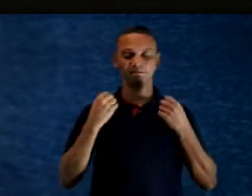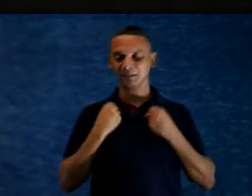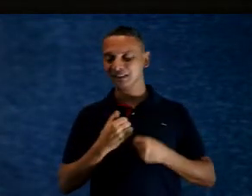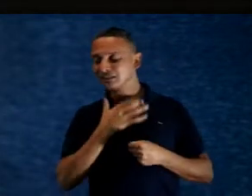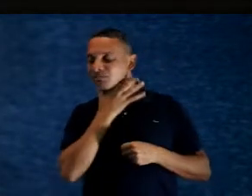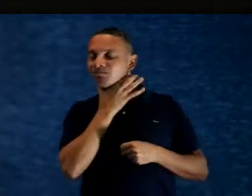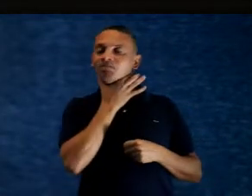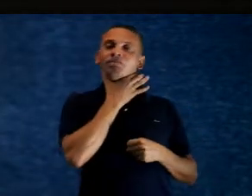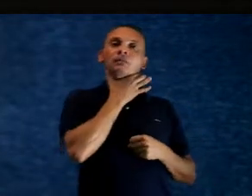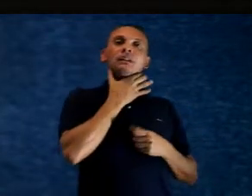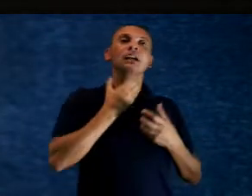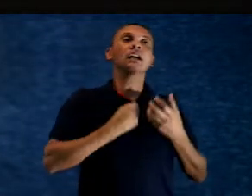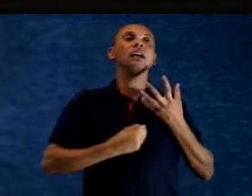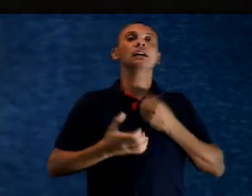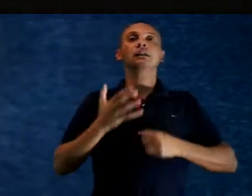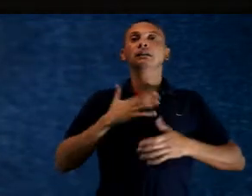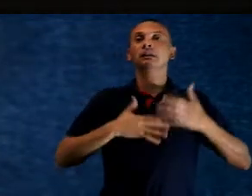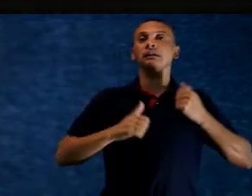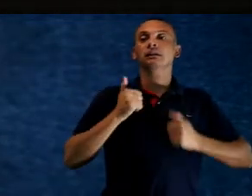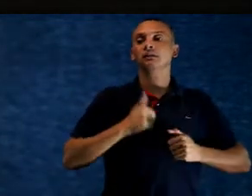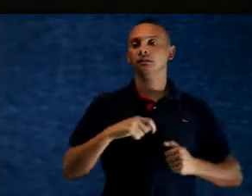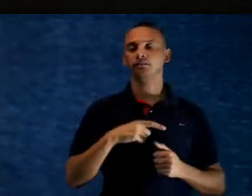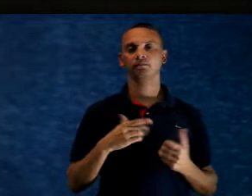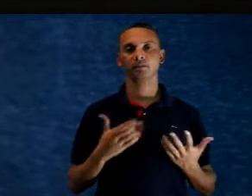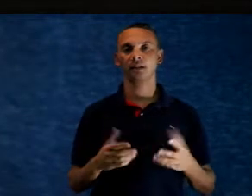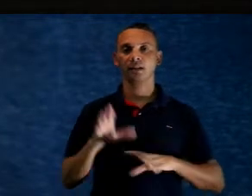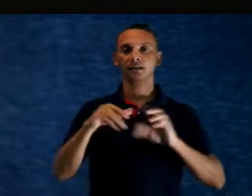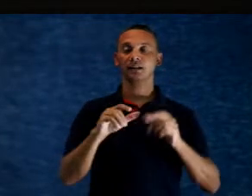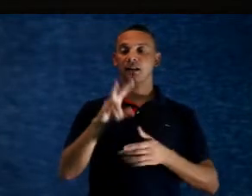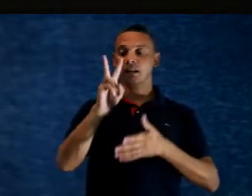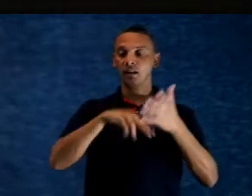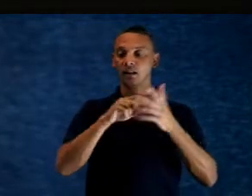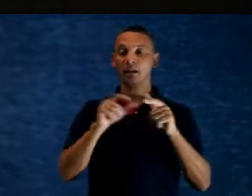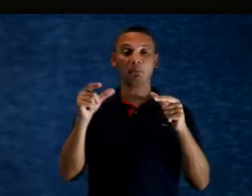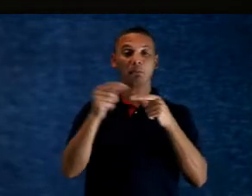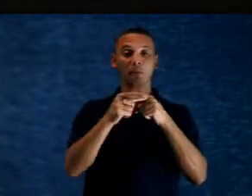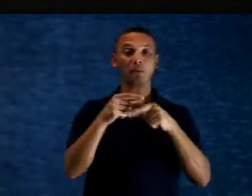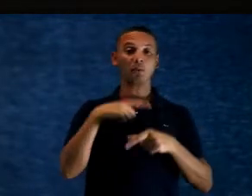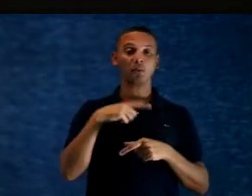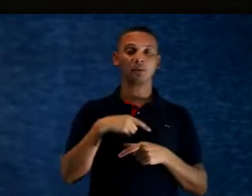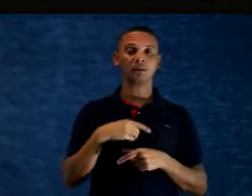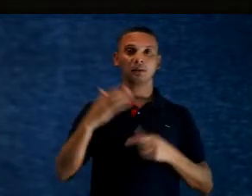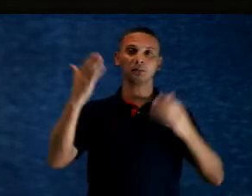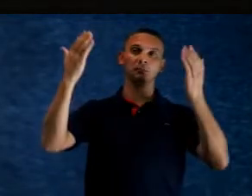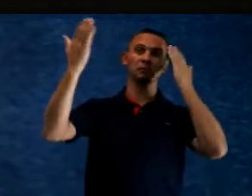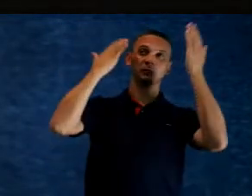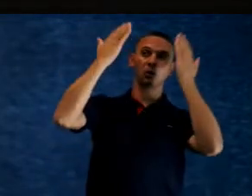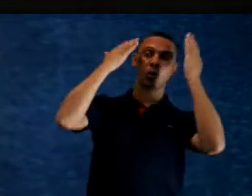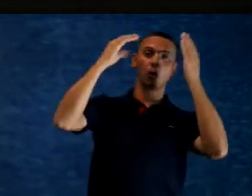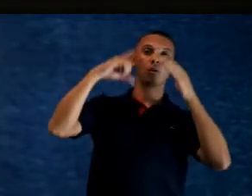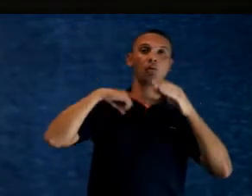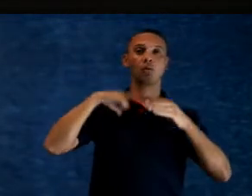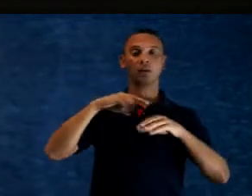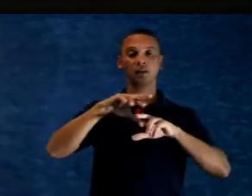perfeita e tão bela, esteticamente bela, literariamente bela, como a que a Maria Julieta faz nesta crônica chamada